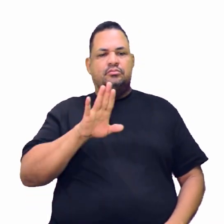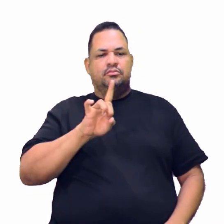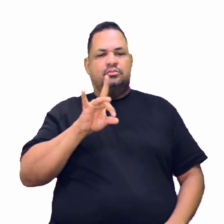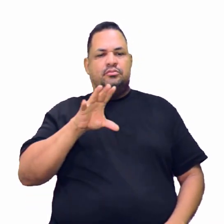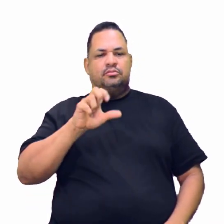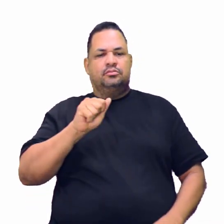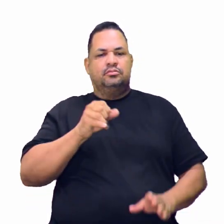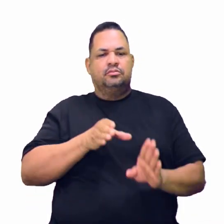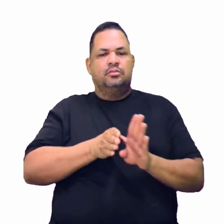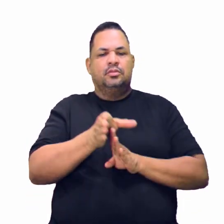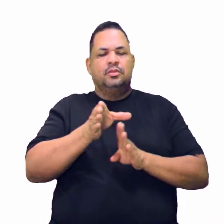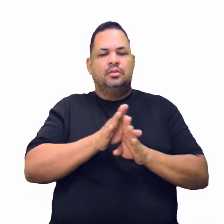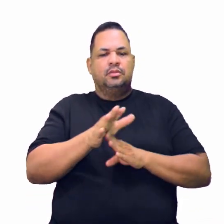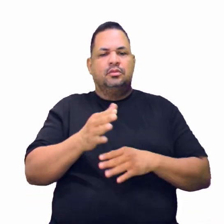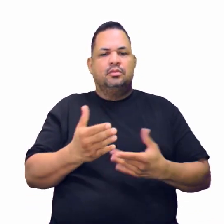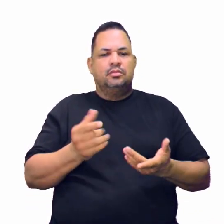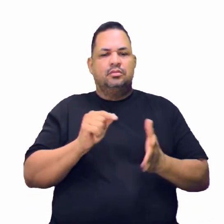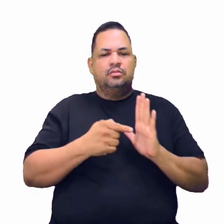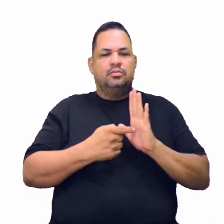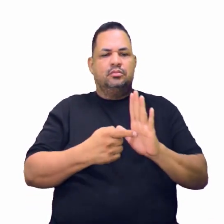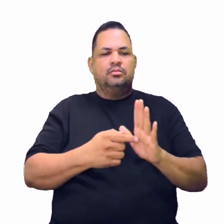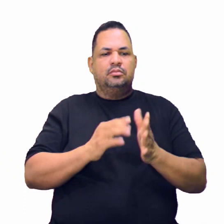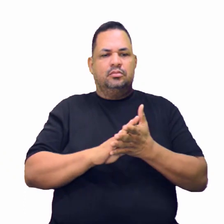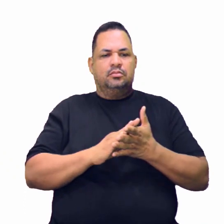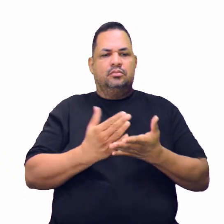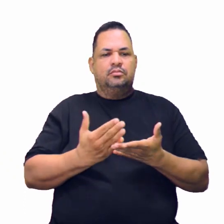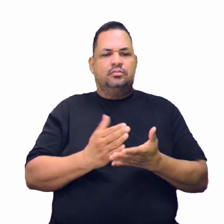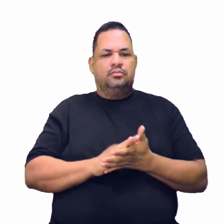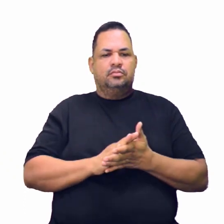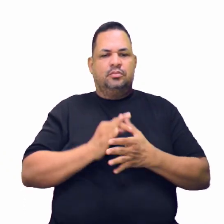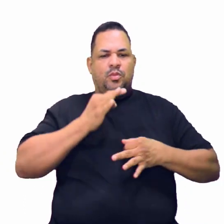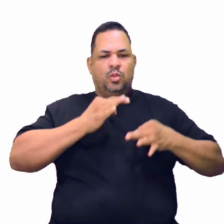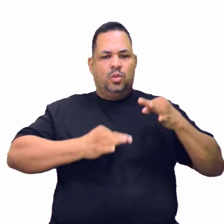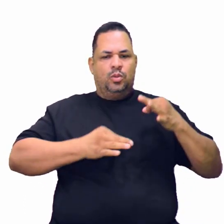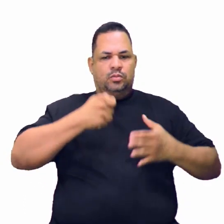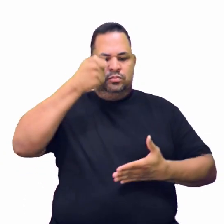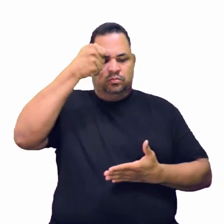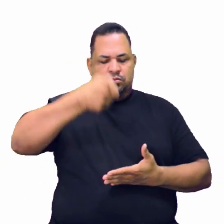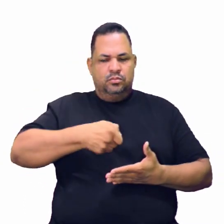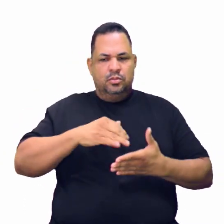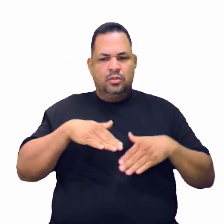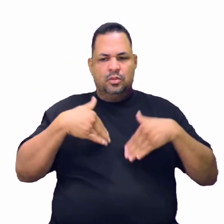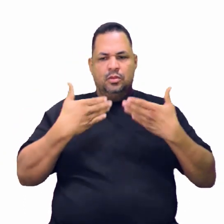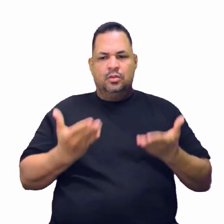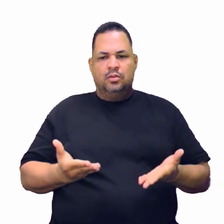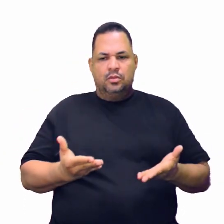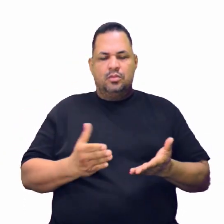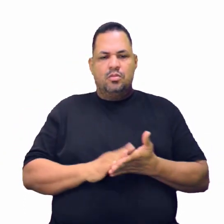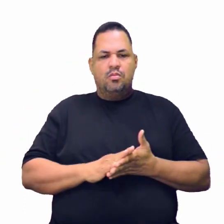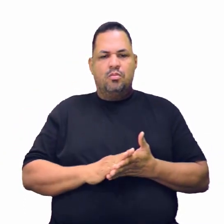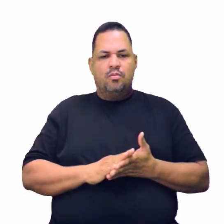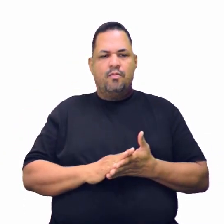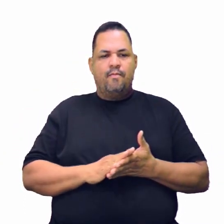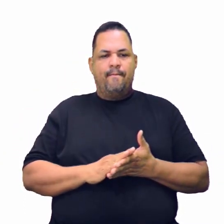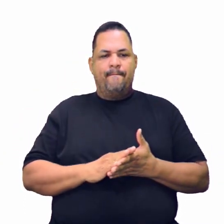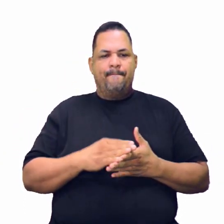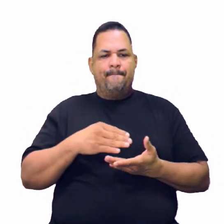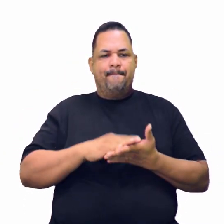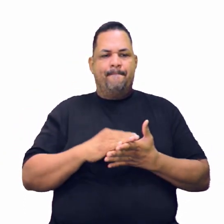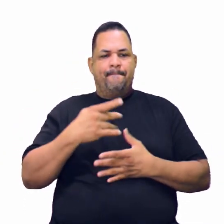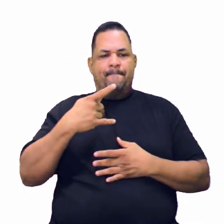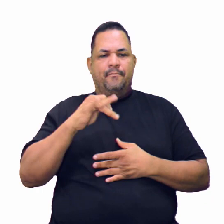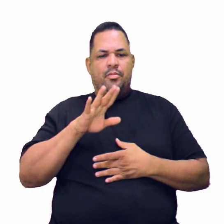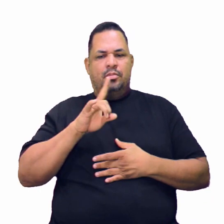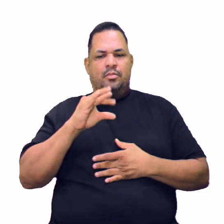Instrucional, conselho, indicação. Prescrição, ordem, posição. Quando fala o texto prescritivo, que